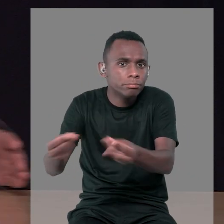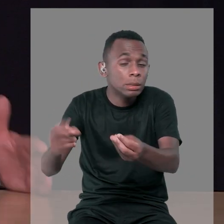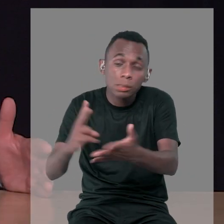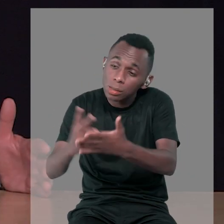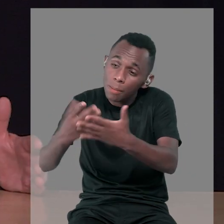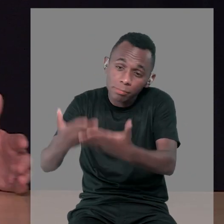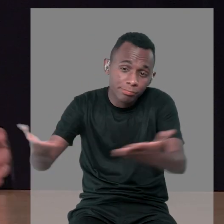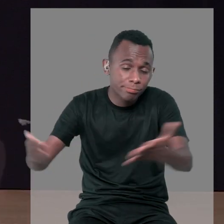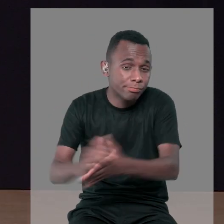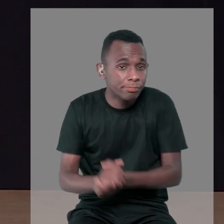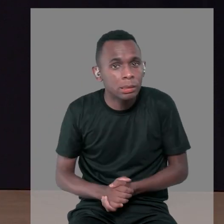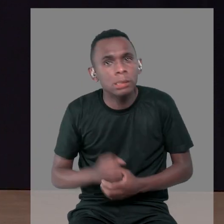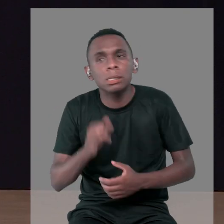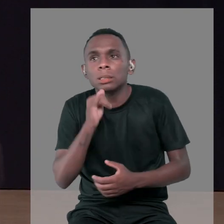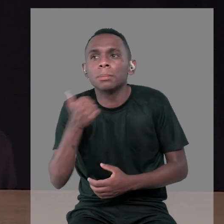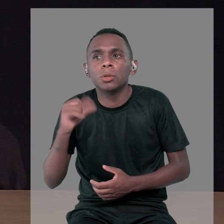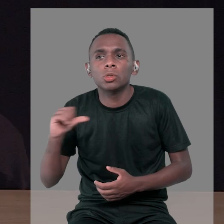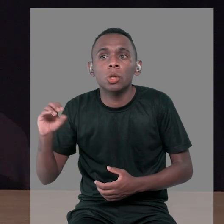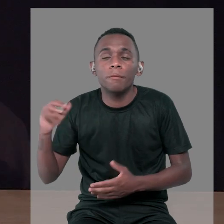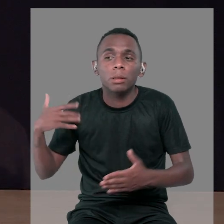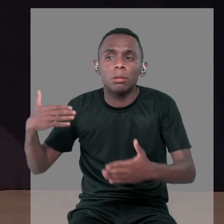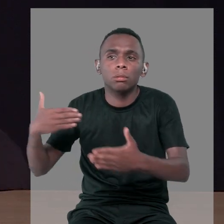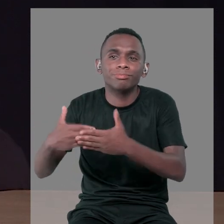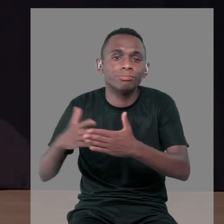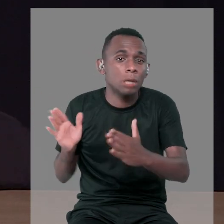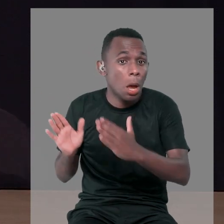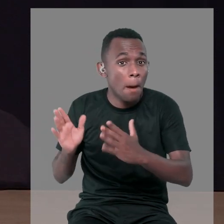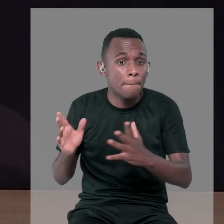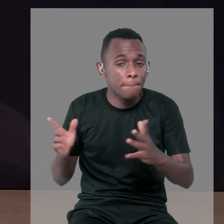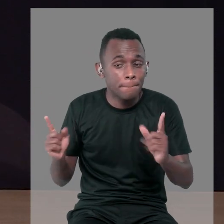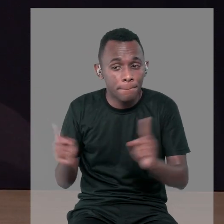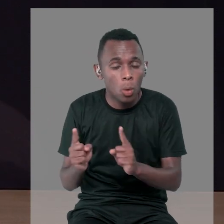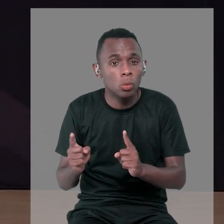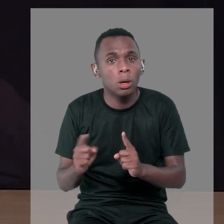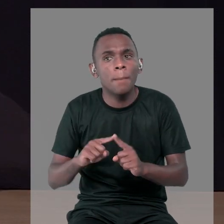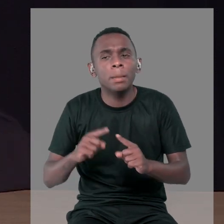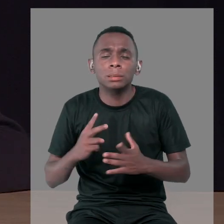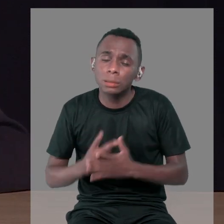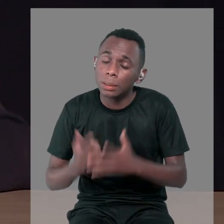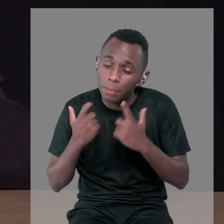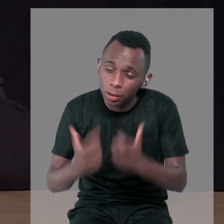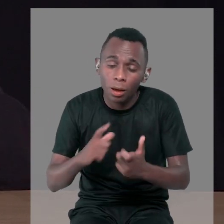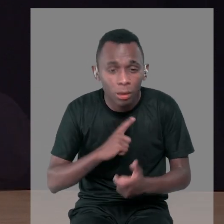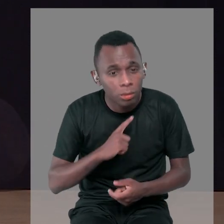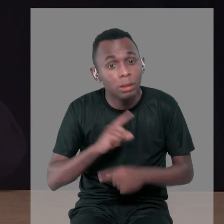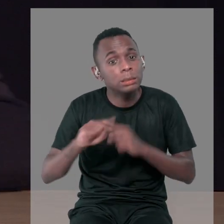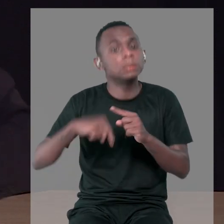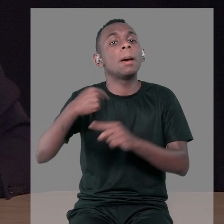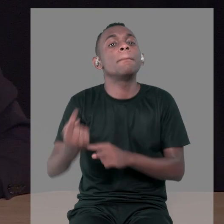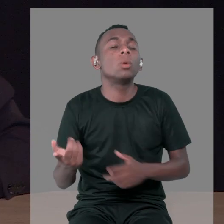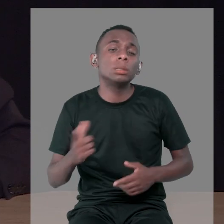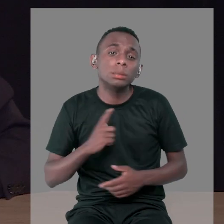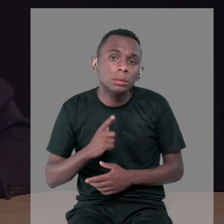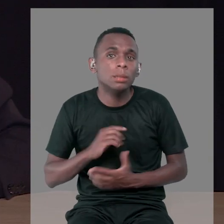90 agora, é muito pouco tempo. E não foi um tempo sem guerra, porque logo depois, né, teve massacres na